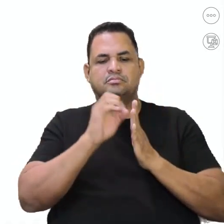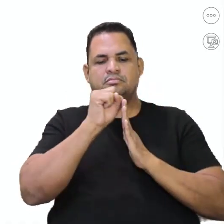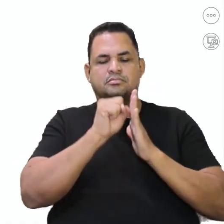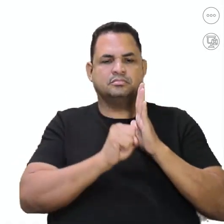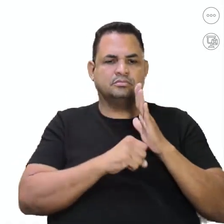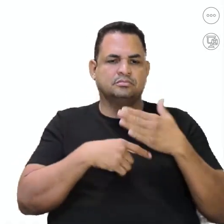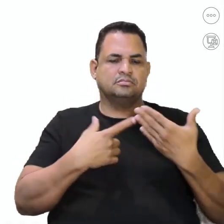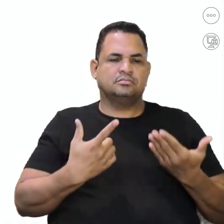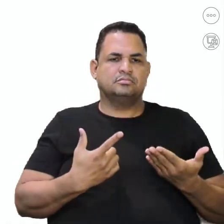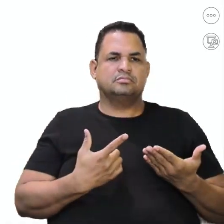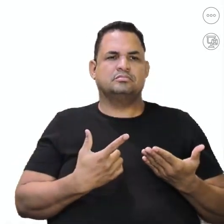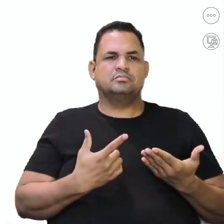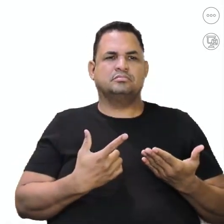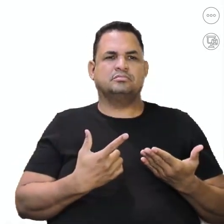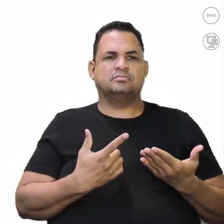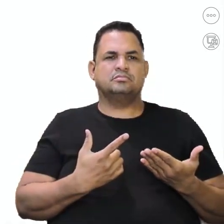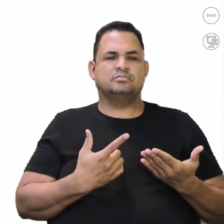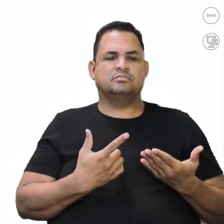artigo sobre